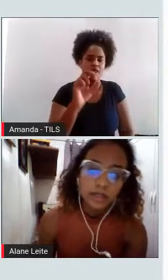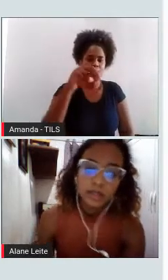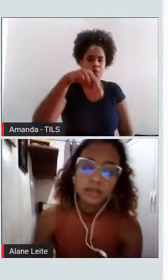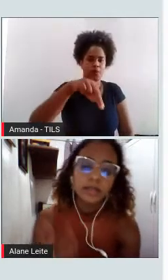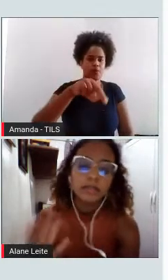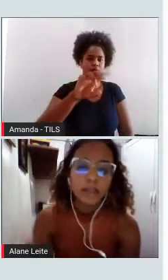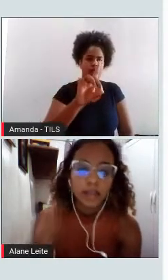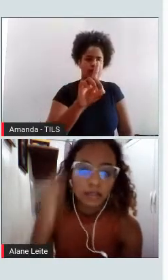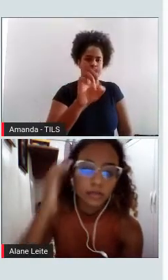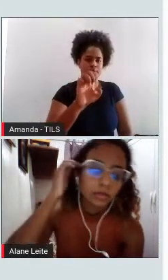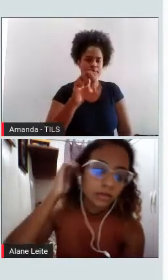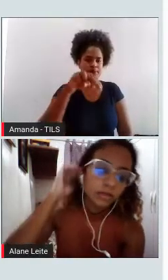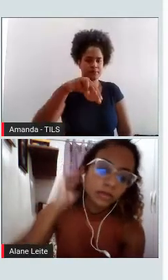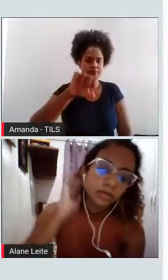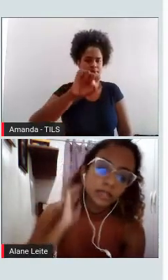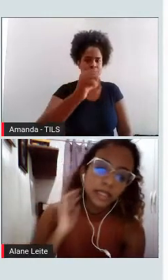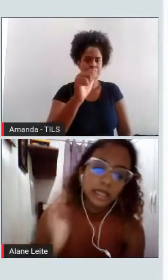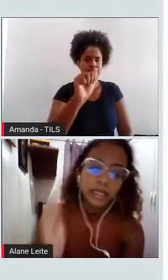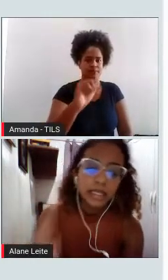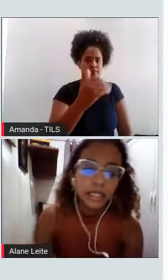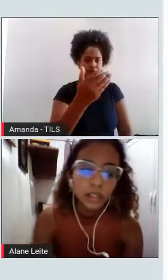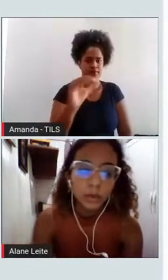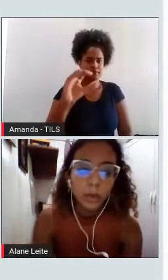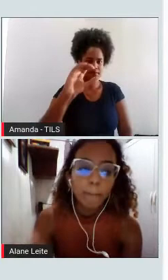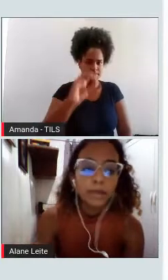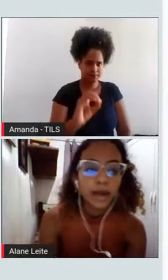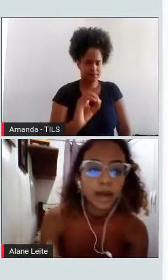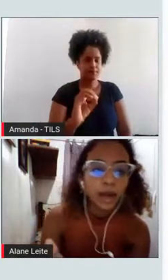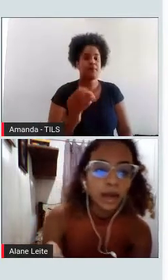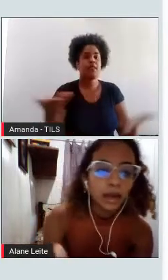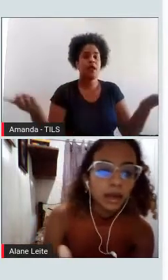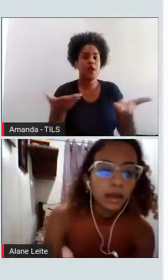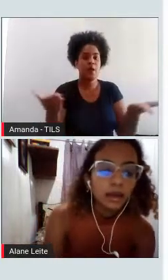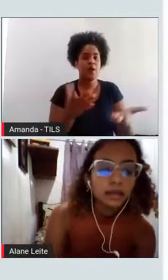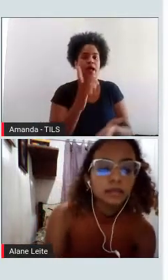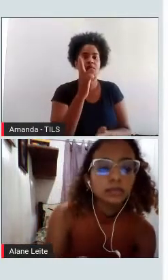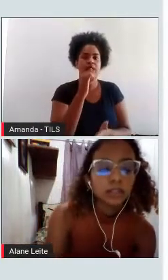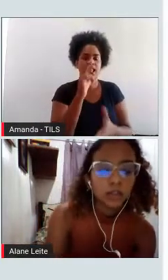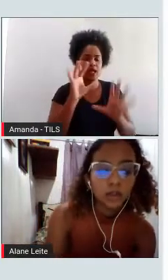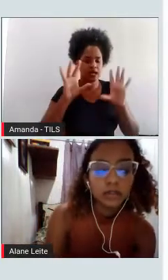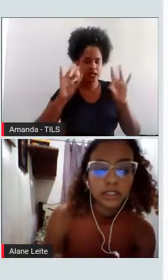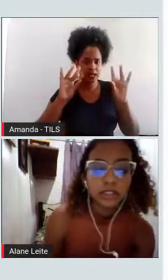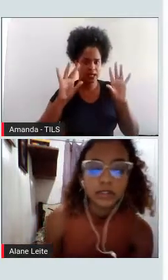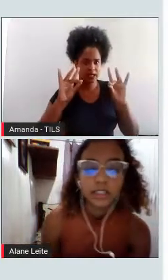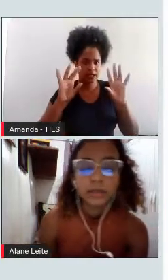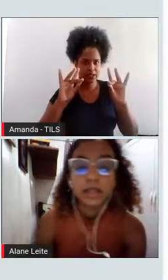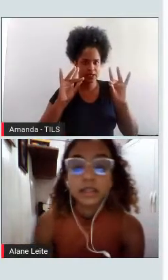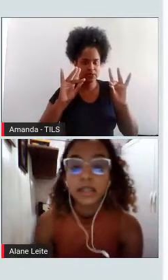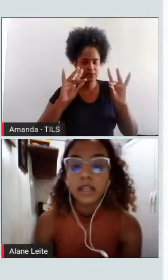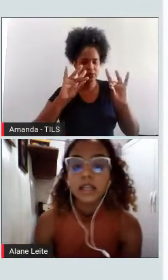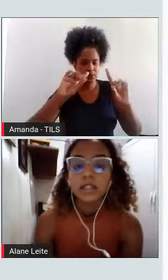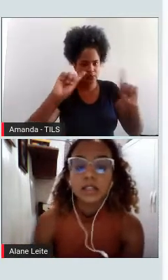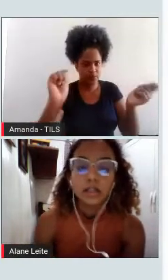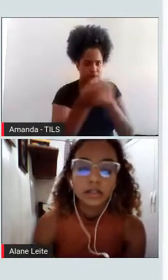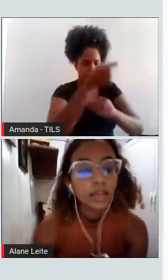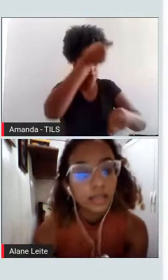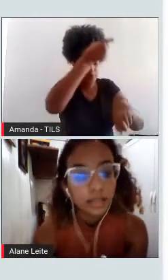E o processo inverso de líquido para sólido, a gente vai chamar